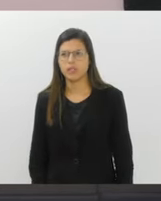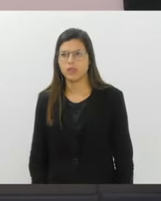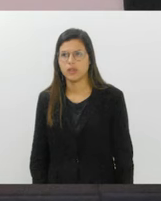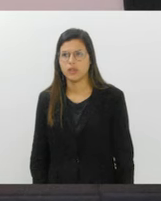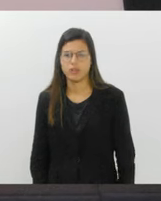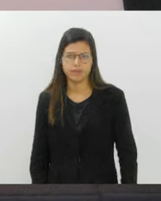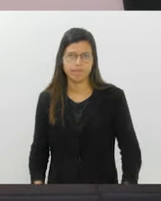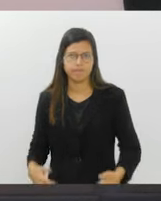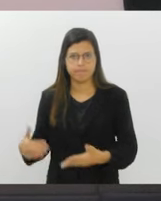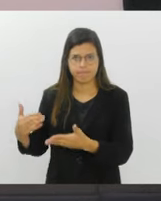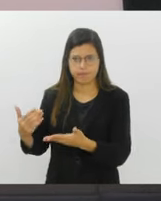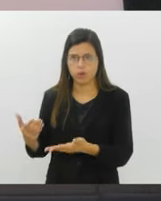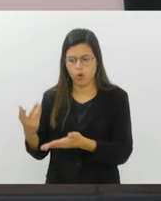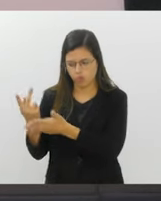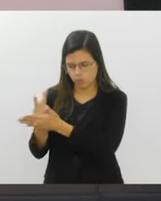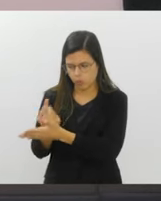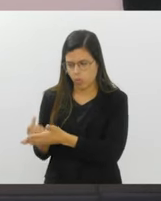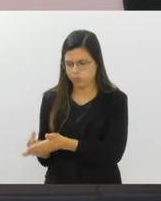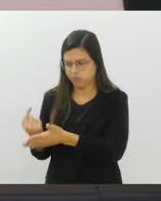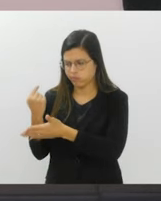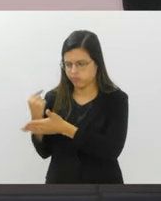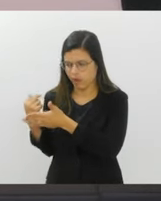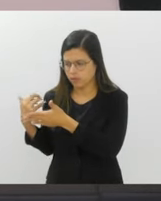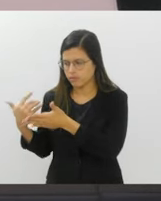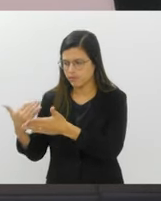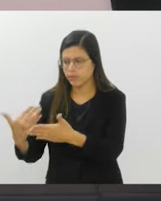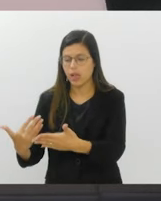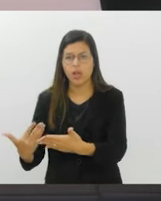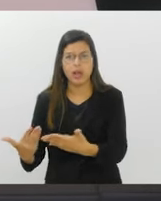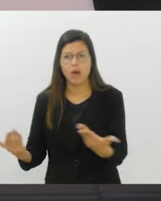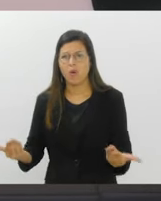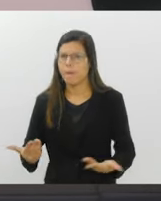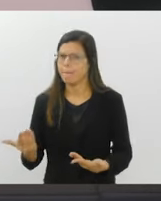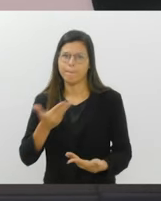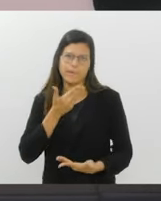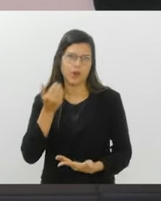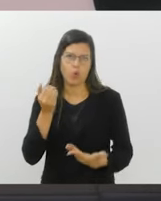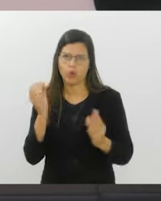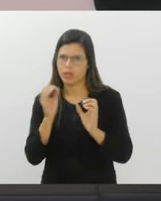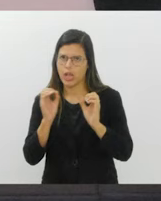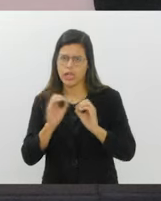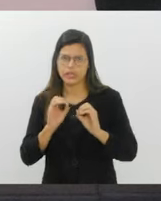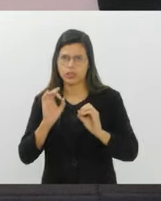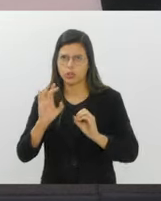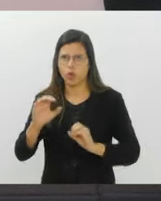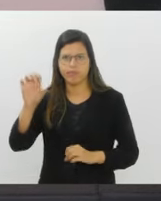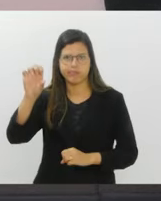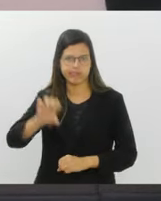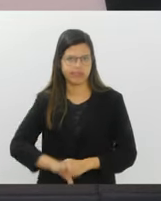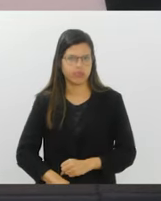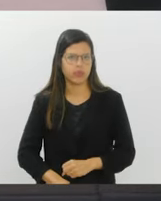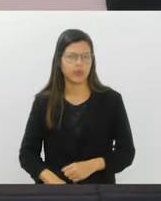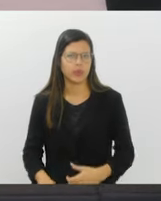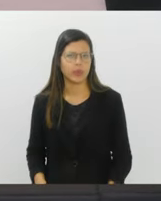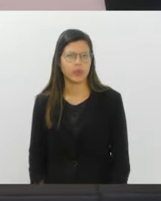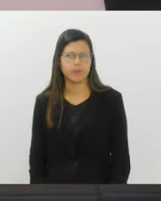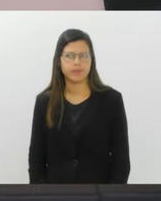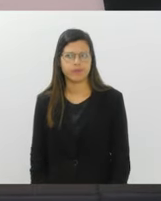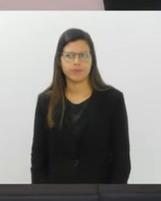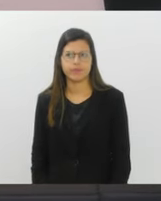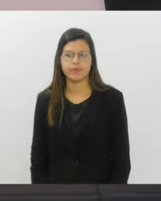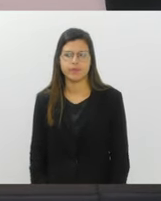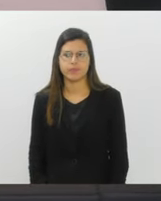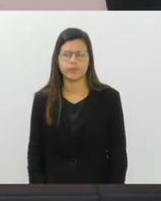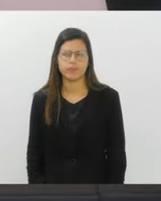cá, nada melhorou, só piorou. Verdade. Só piorou.